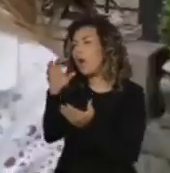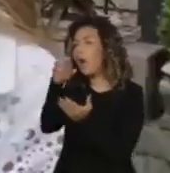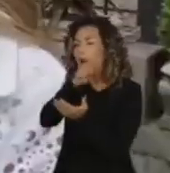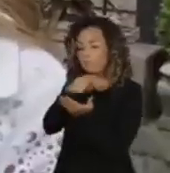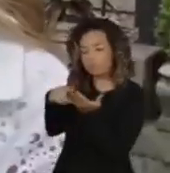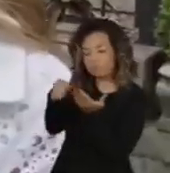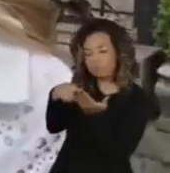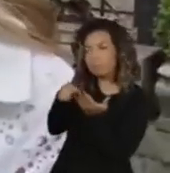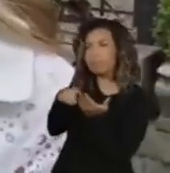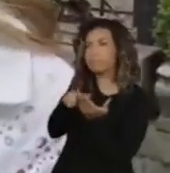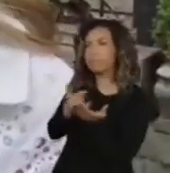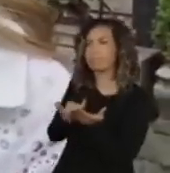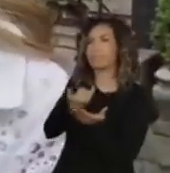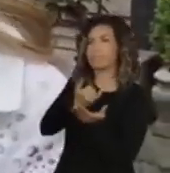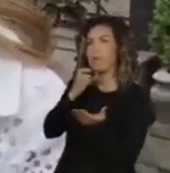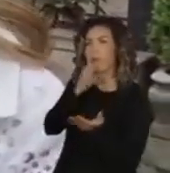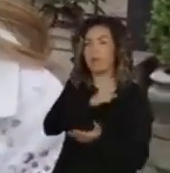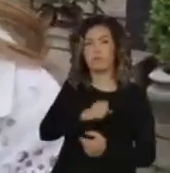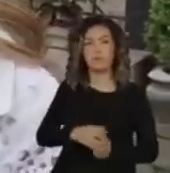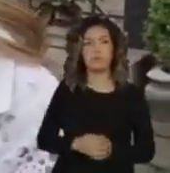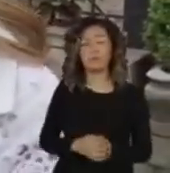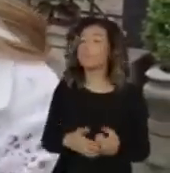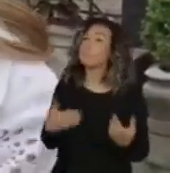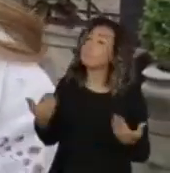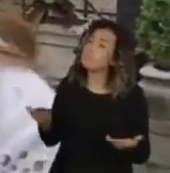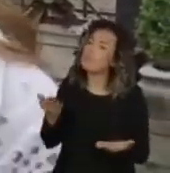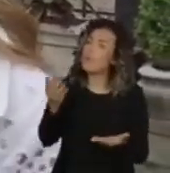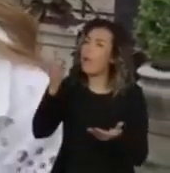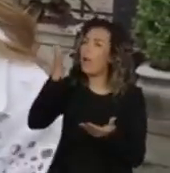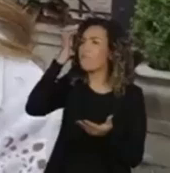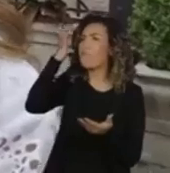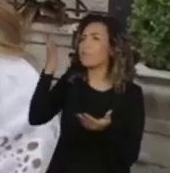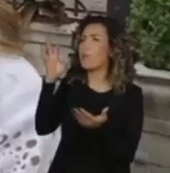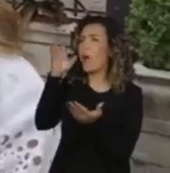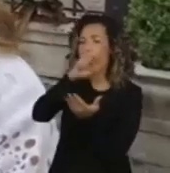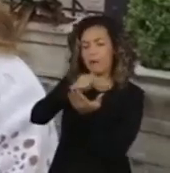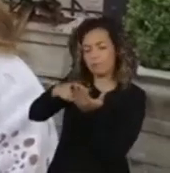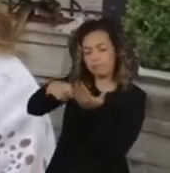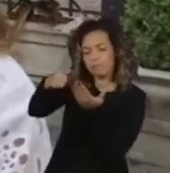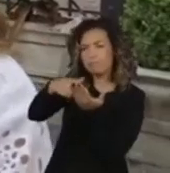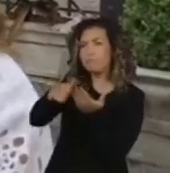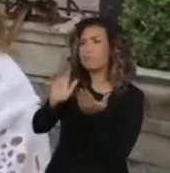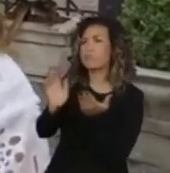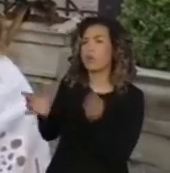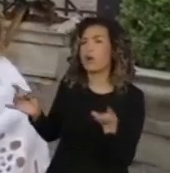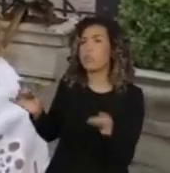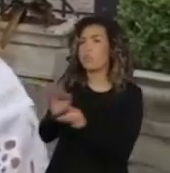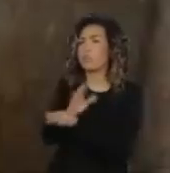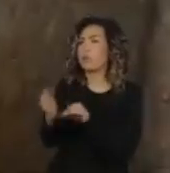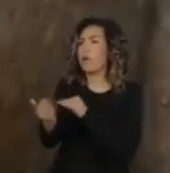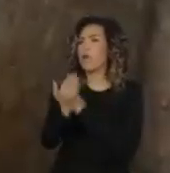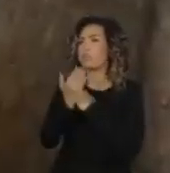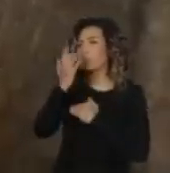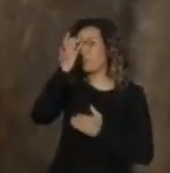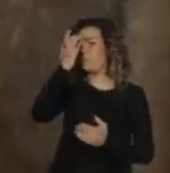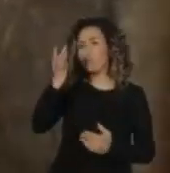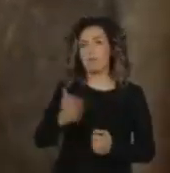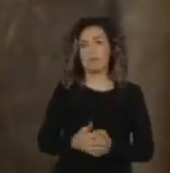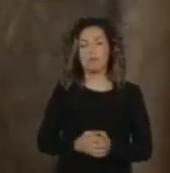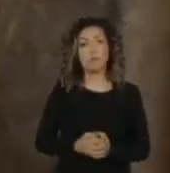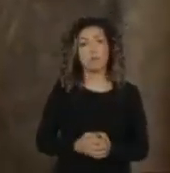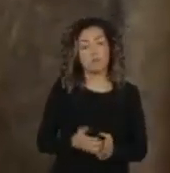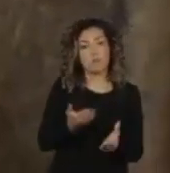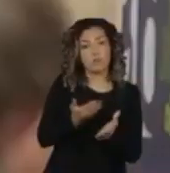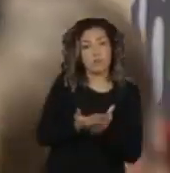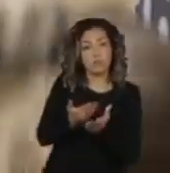está ali. O fato de ser mais rápido, né, você já vai ali, já tem tudo na palma da mão, já tem mais praticidade para tudo. Um estudo feito